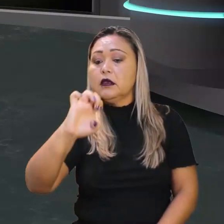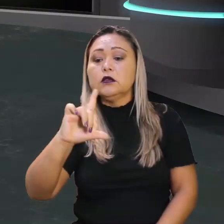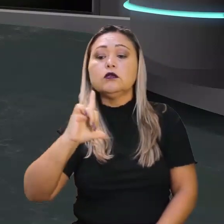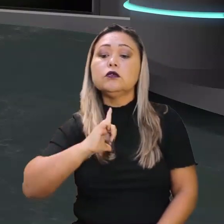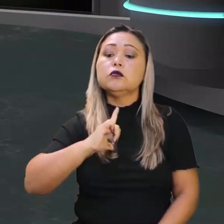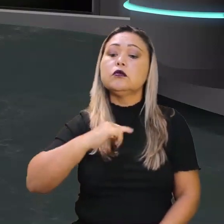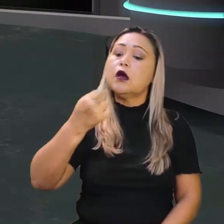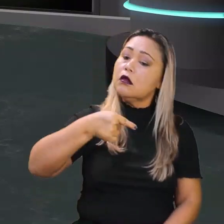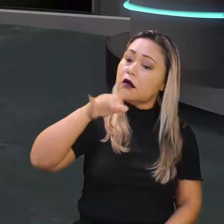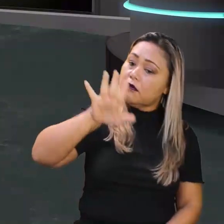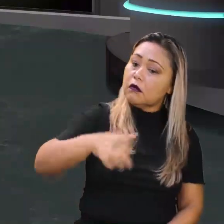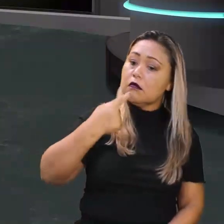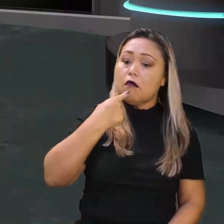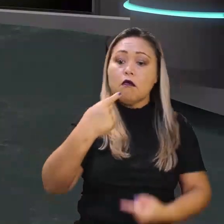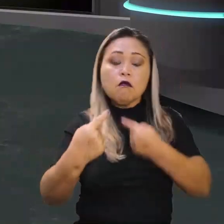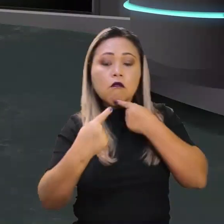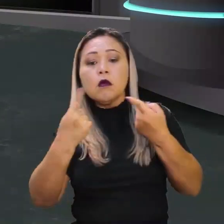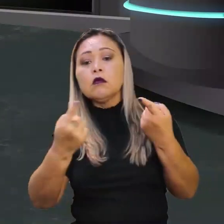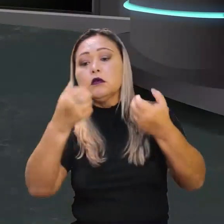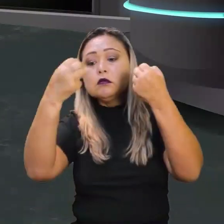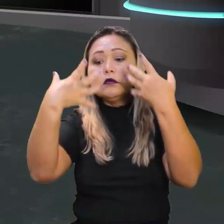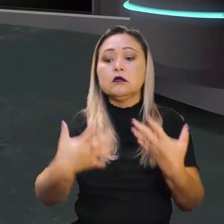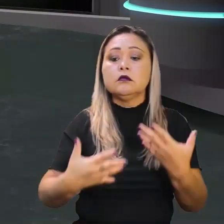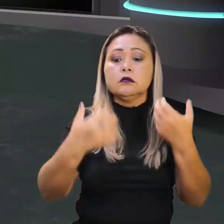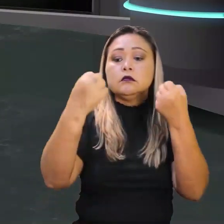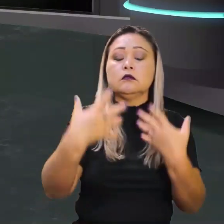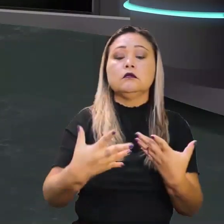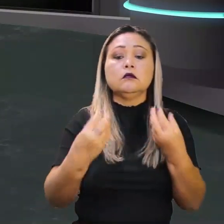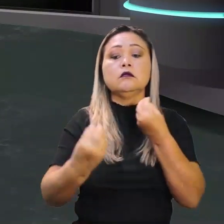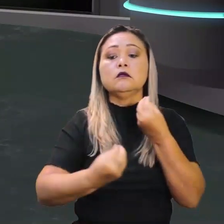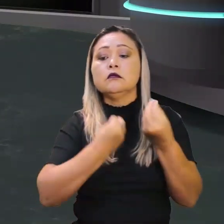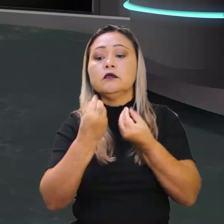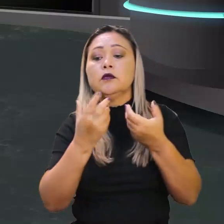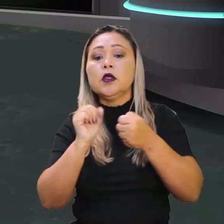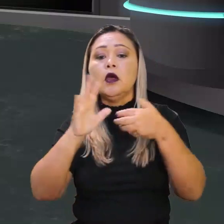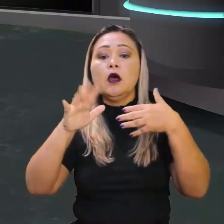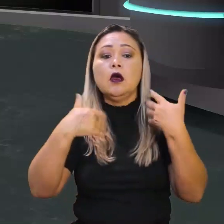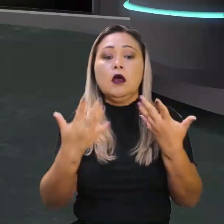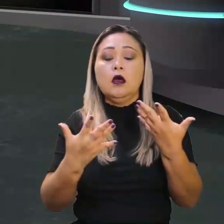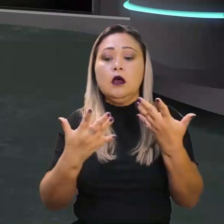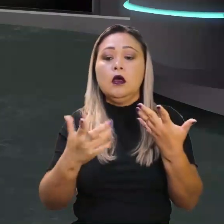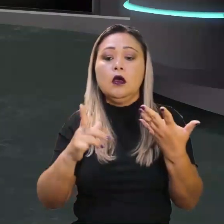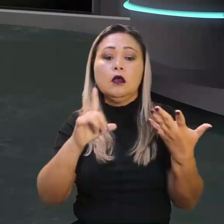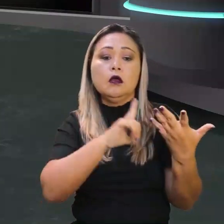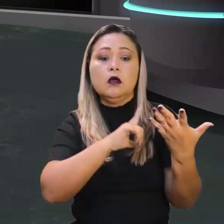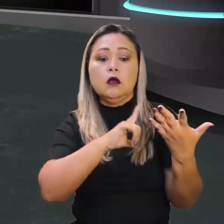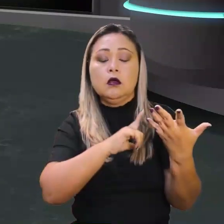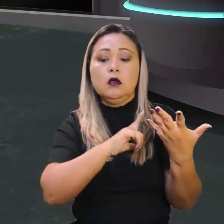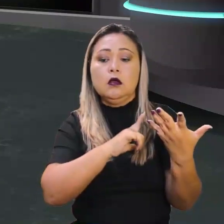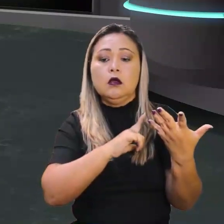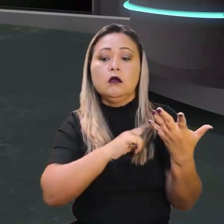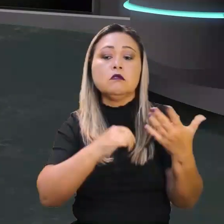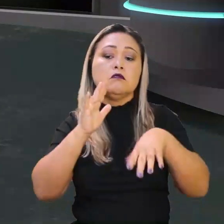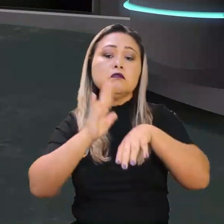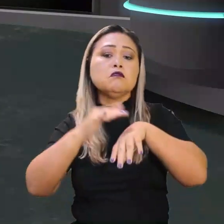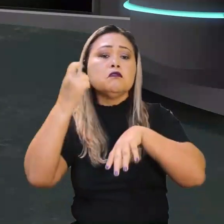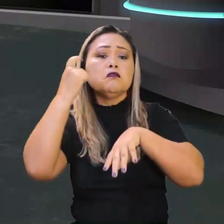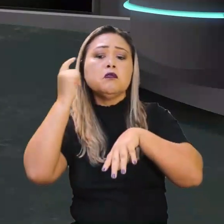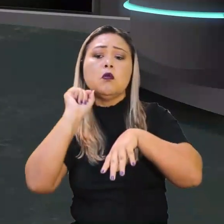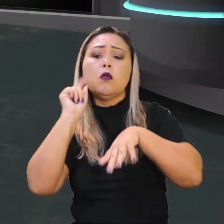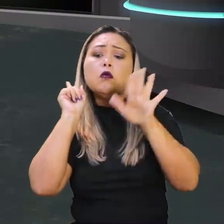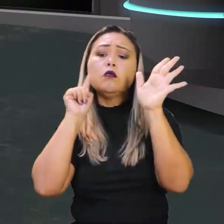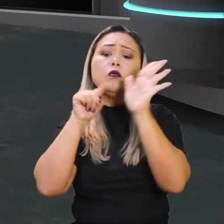ficamos aqui um certo momento aqui só explicando sobre o motivo pelos quais ele teve a ideia